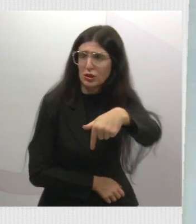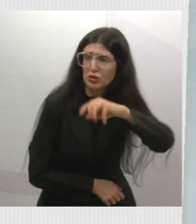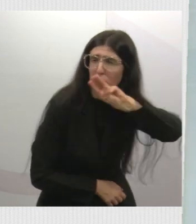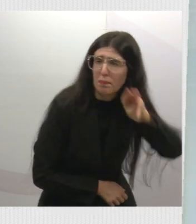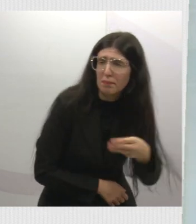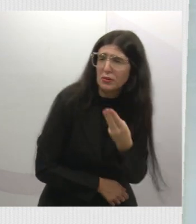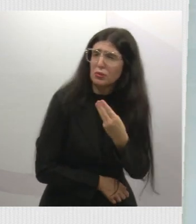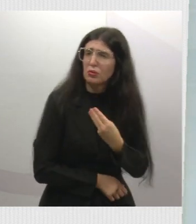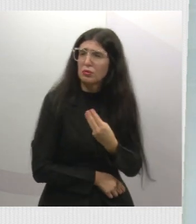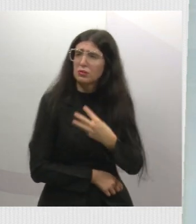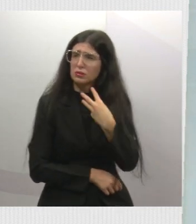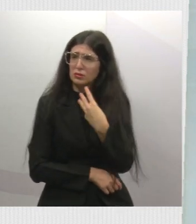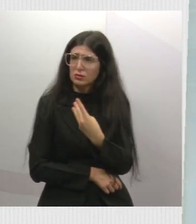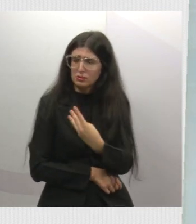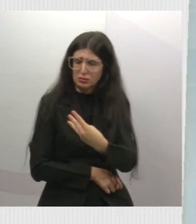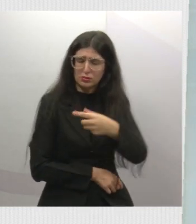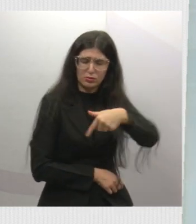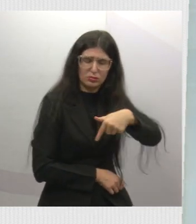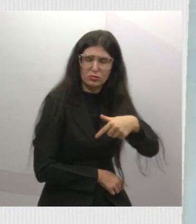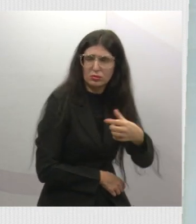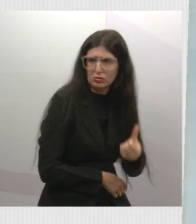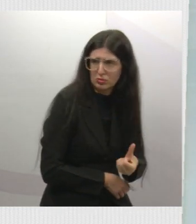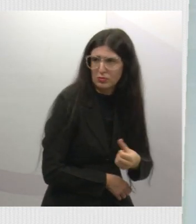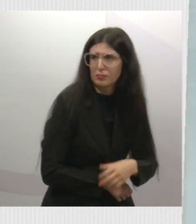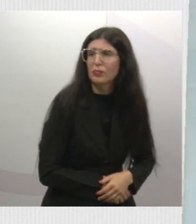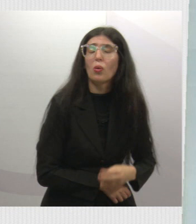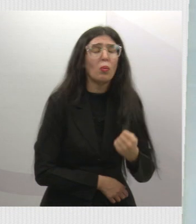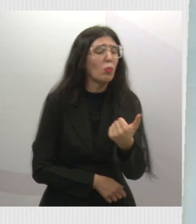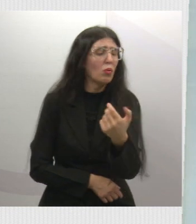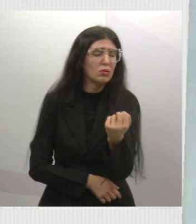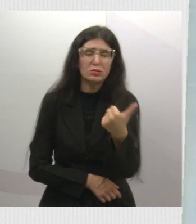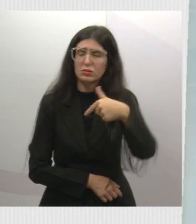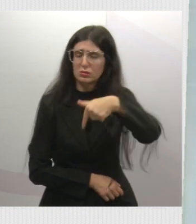7.376.000, chegando a quase 7,5%.